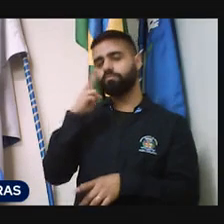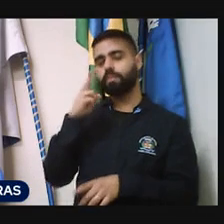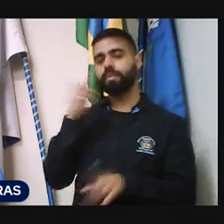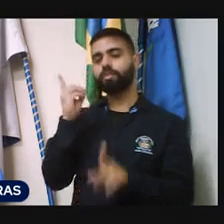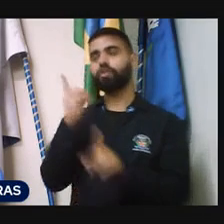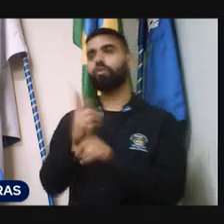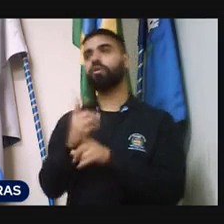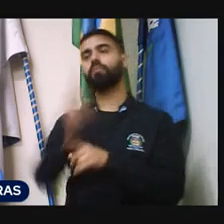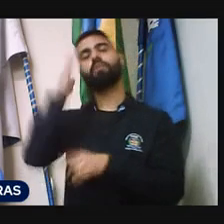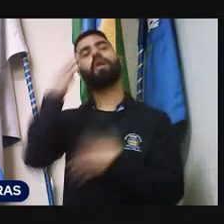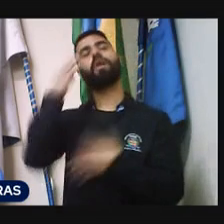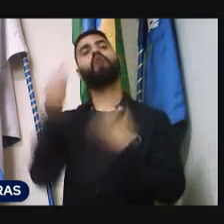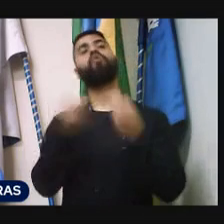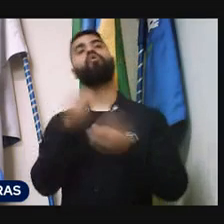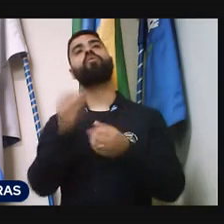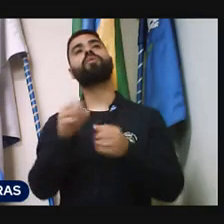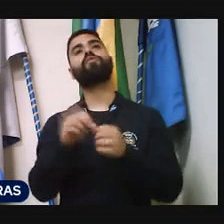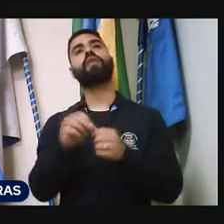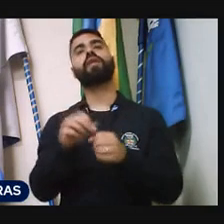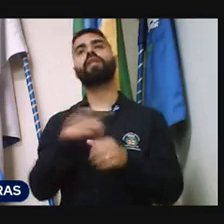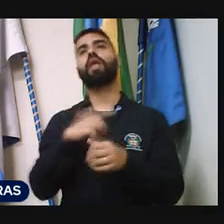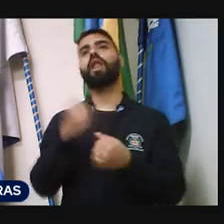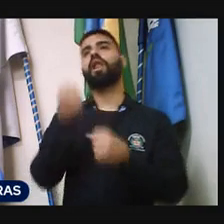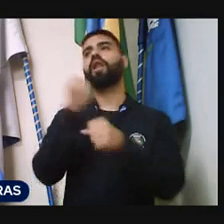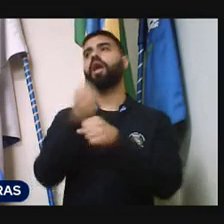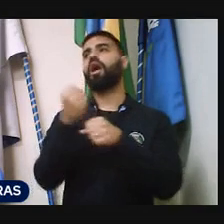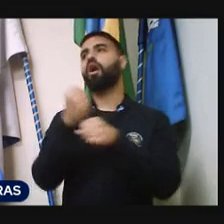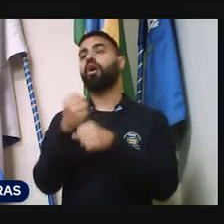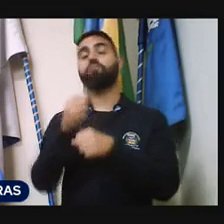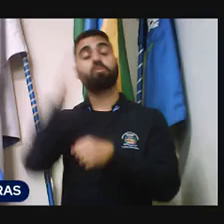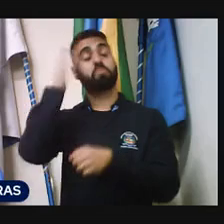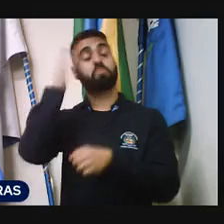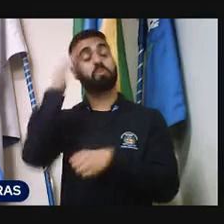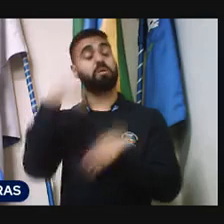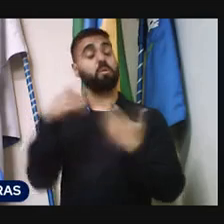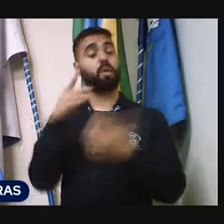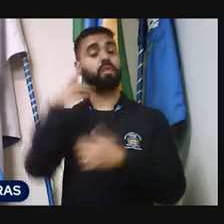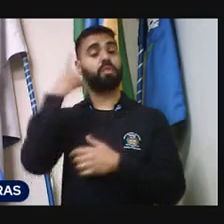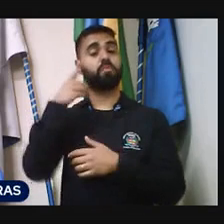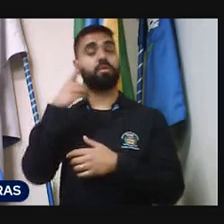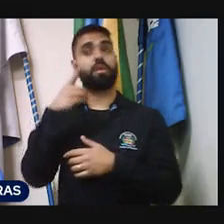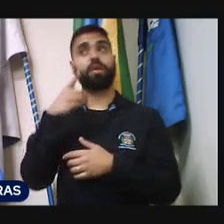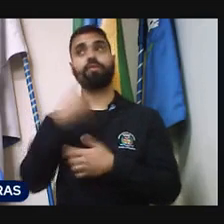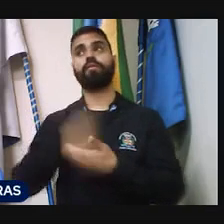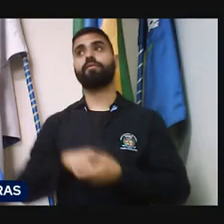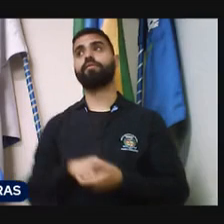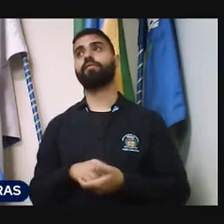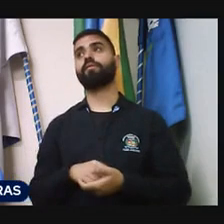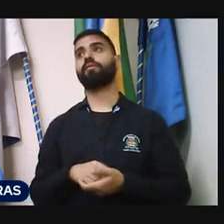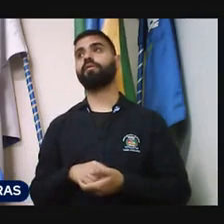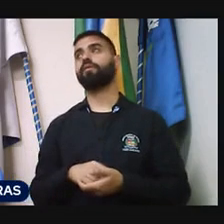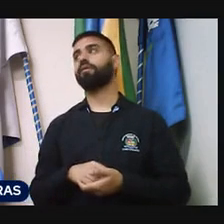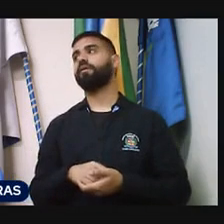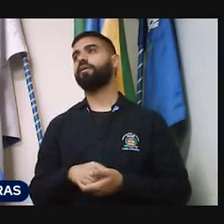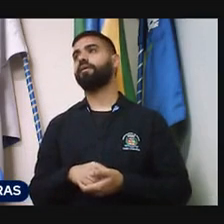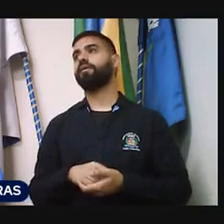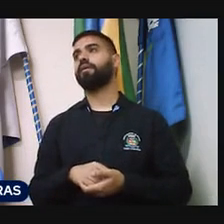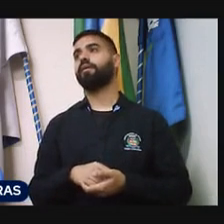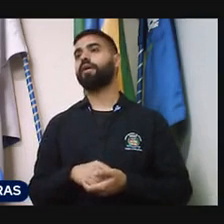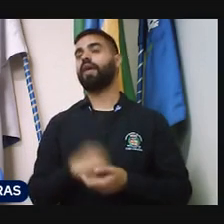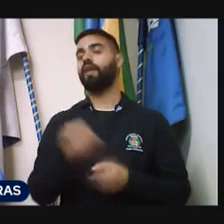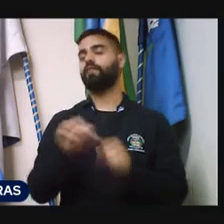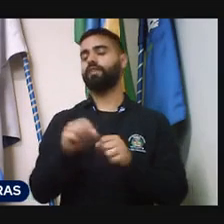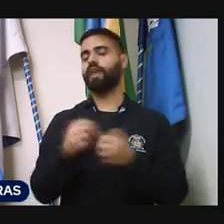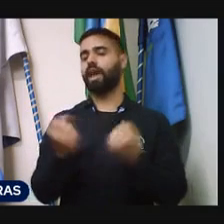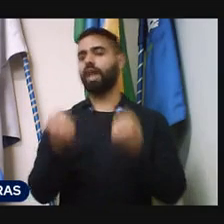com ele para ver como é que tá Sobre aquelas obras que eu não sei qual o deputado que talvez até do meu partido mesmo que ficou de resolver essas